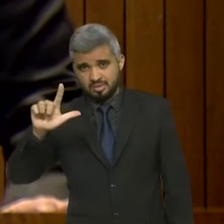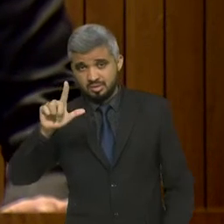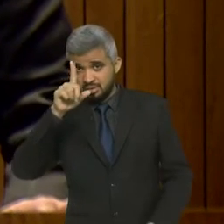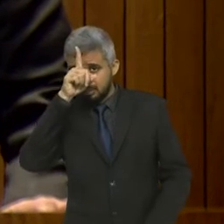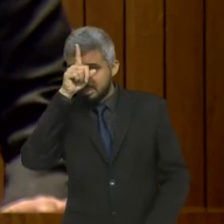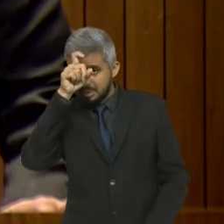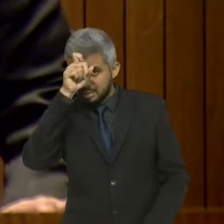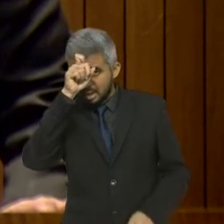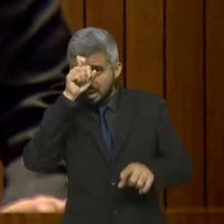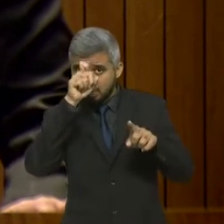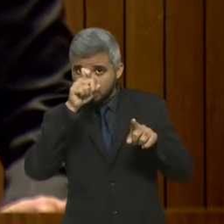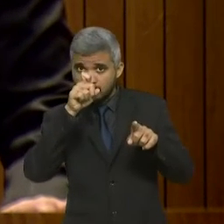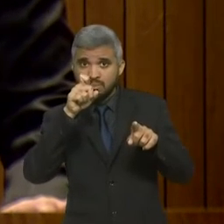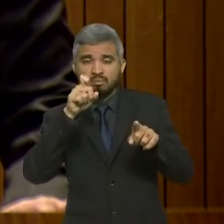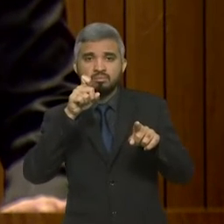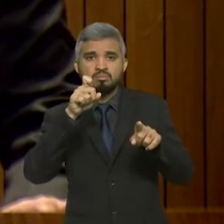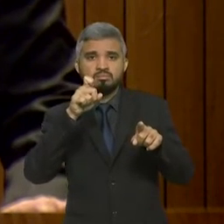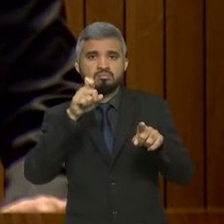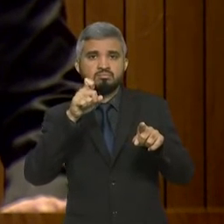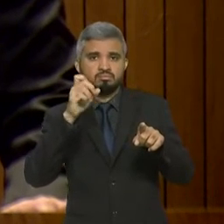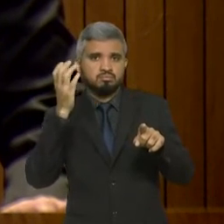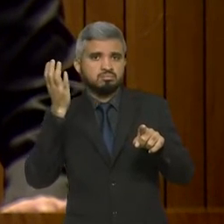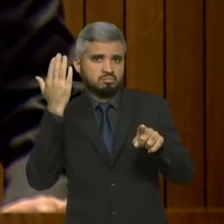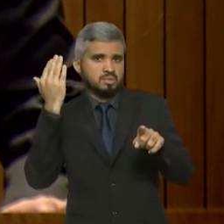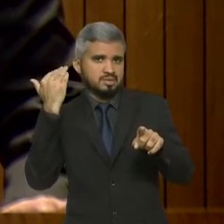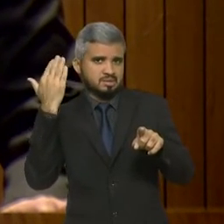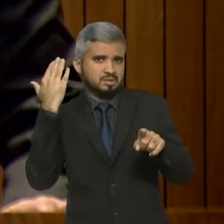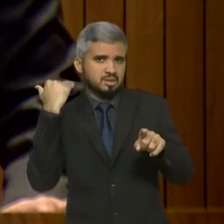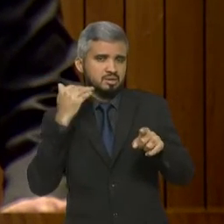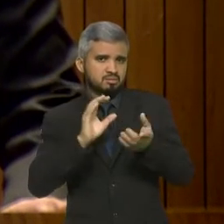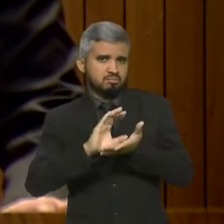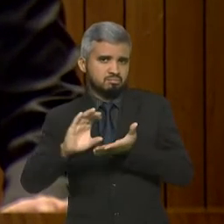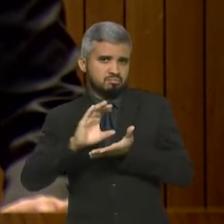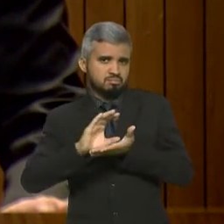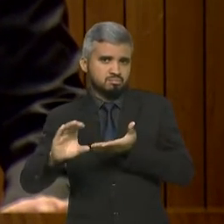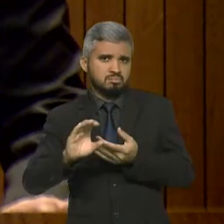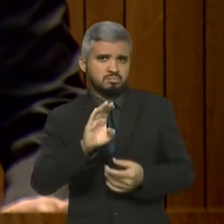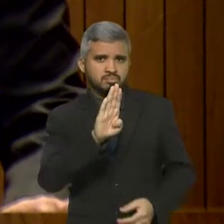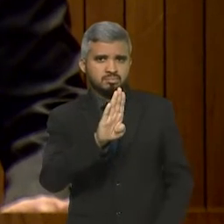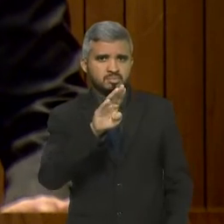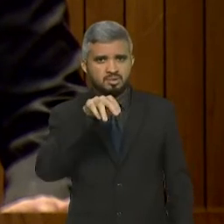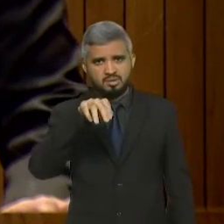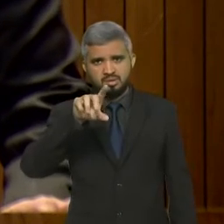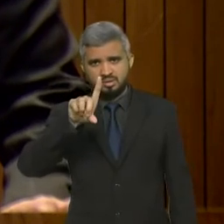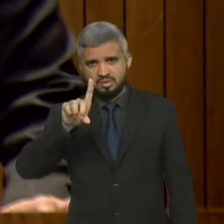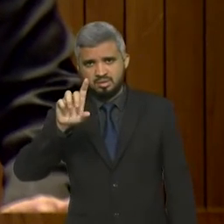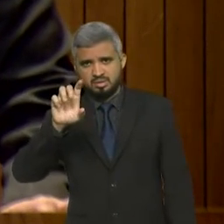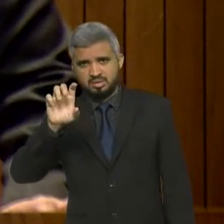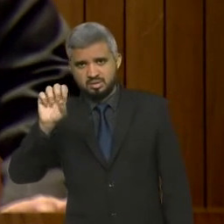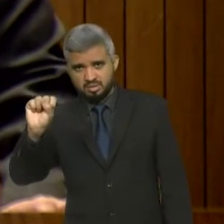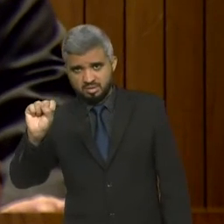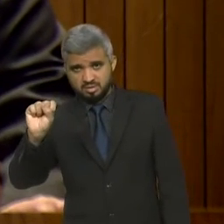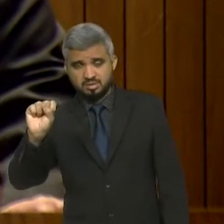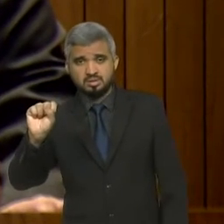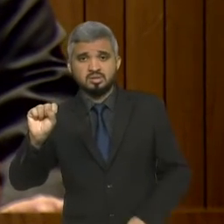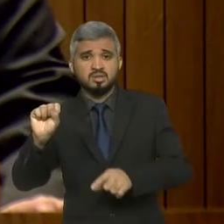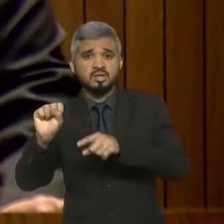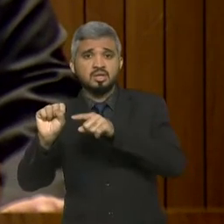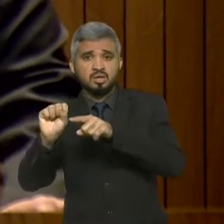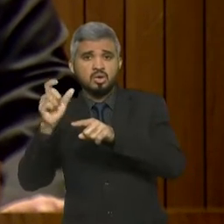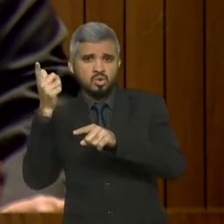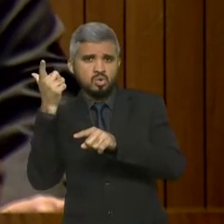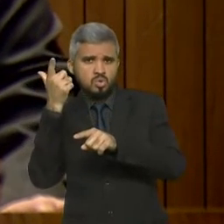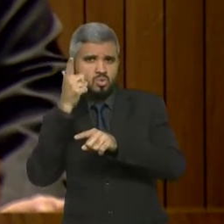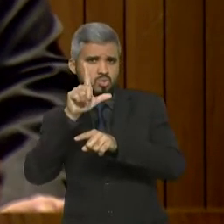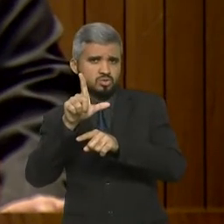colocado, através do recurso do BNDES, e aprovado esses macros regionais em todo o estado do